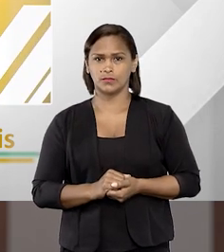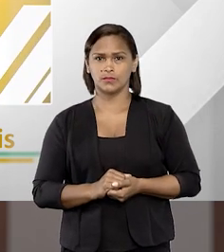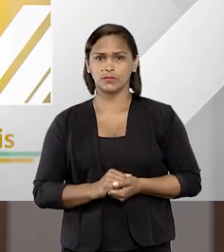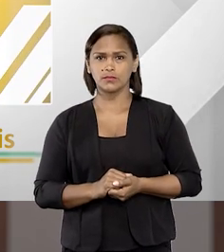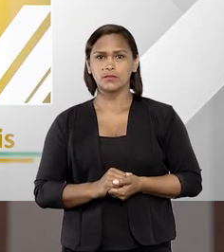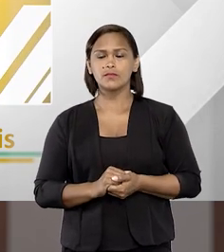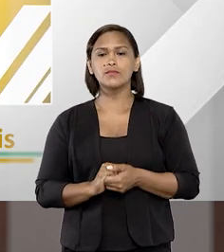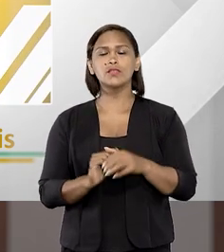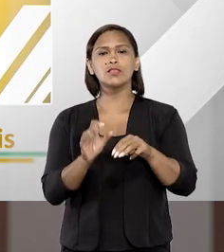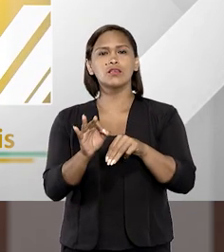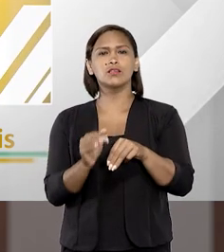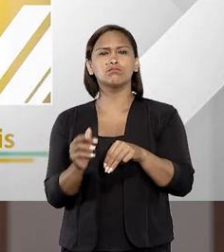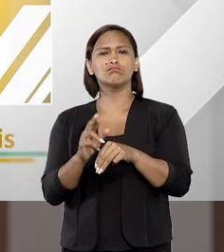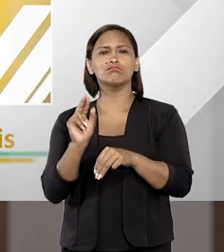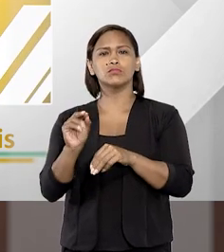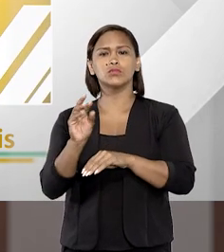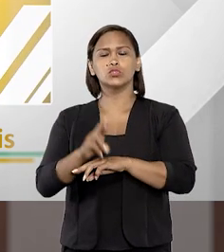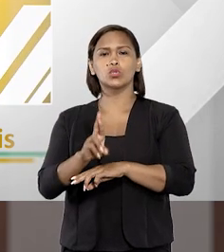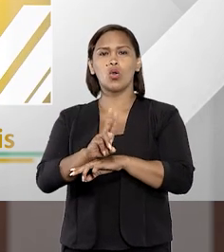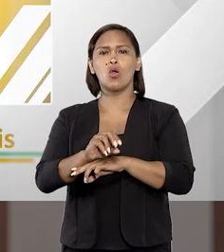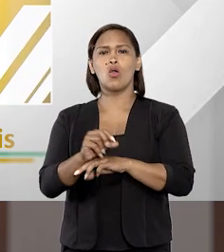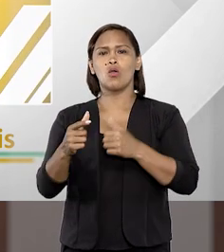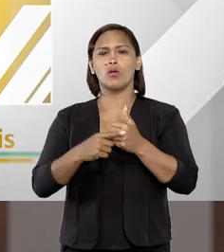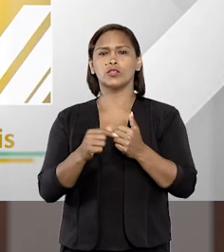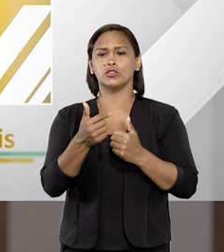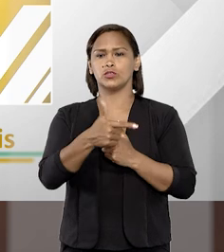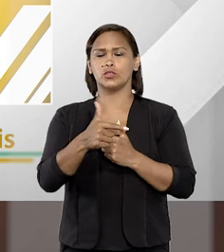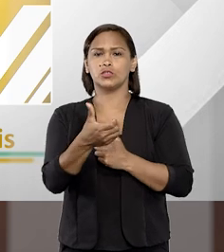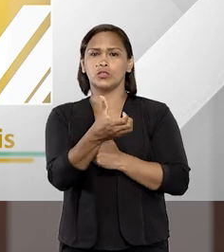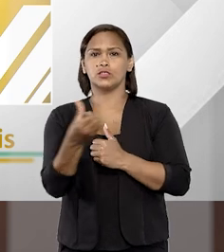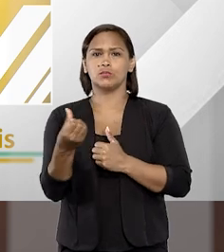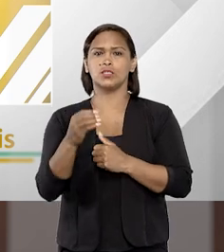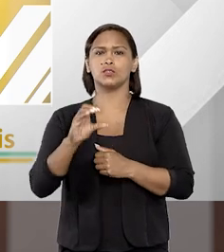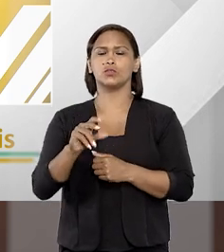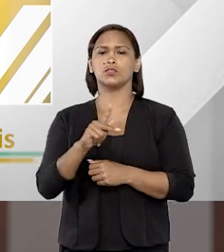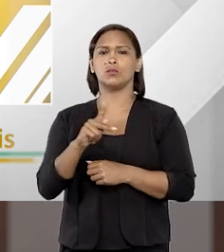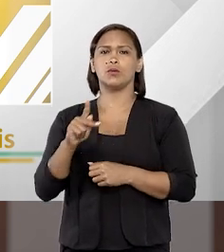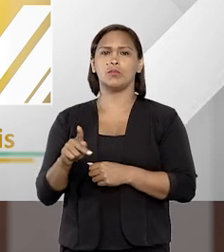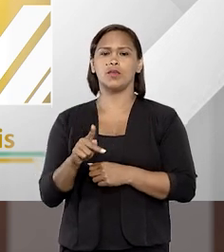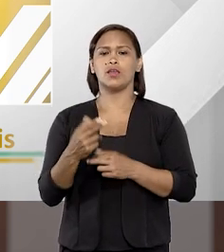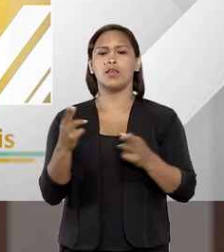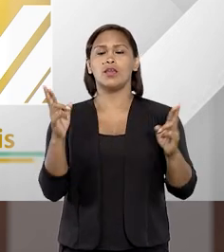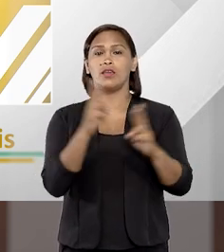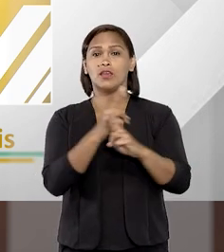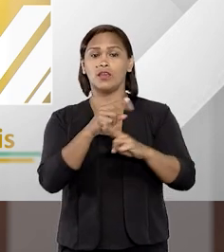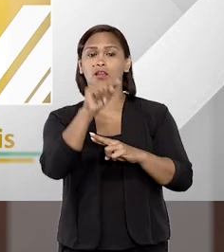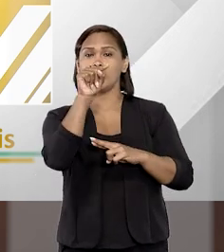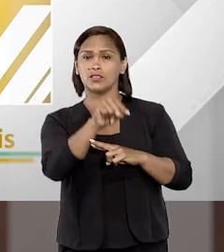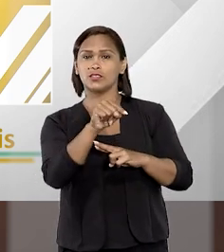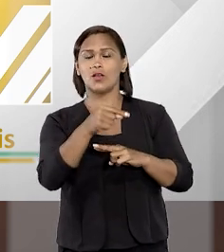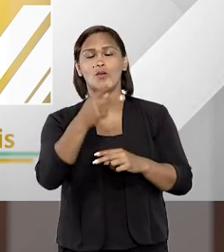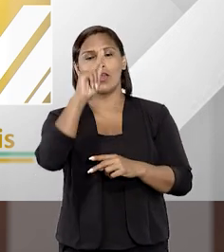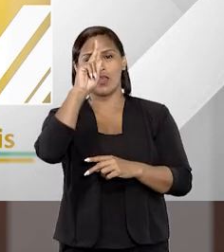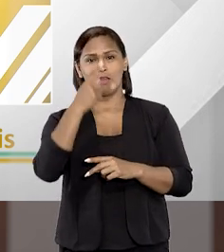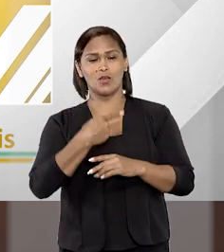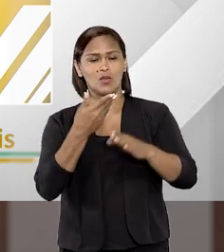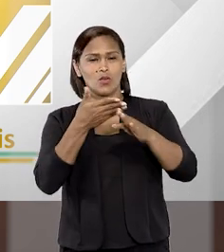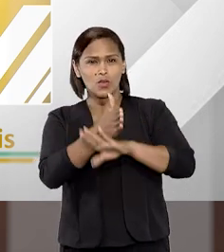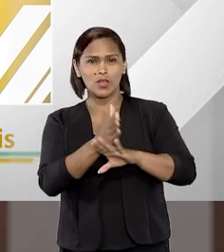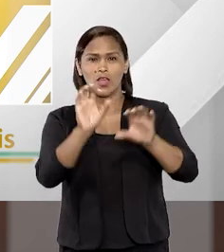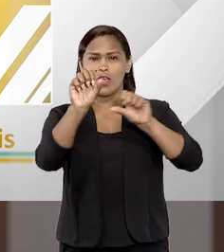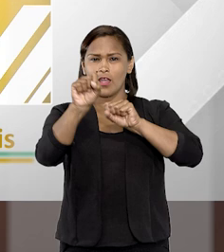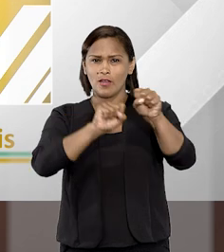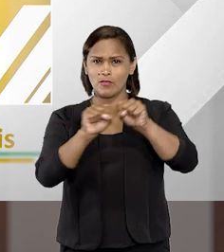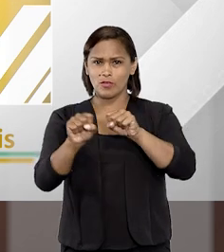Doutor Alfred E o que diz o artigo 226 do CPP em relação a isso em relação ao reconhecimento e as